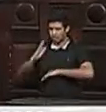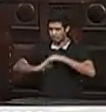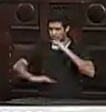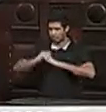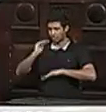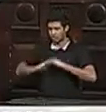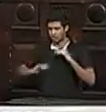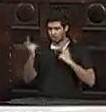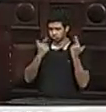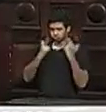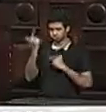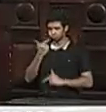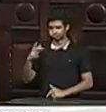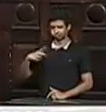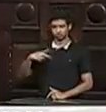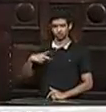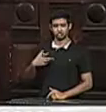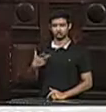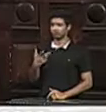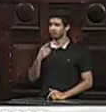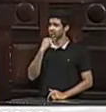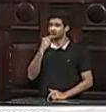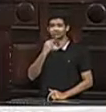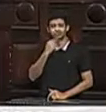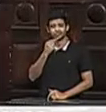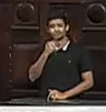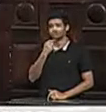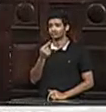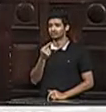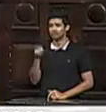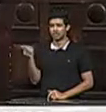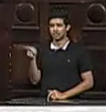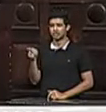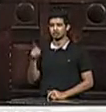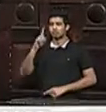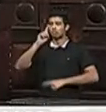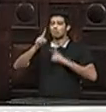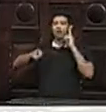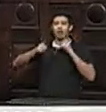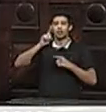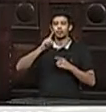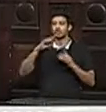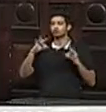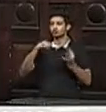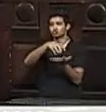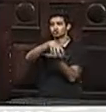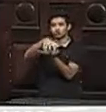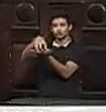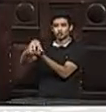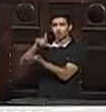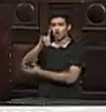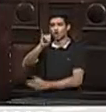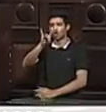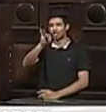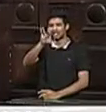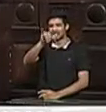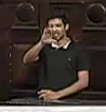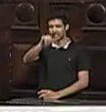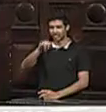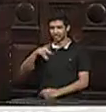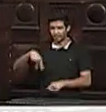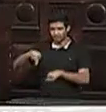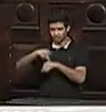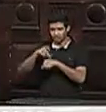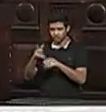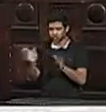privatizar. Ele não tem o monopólio das loterias estaduais ou das loterias do país. Existe